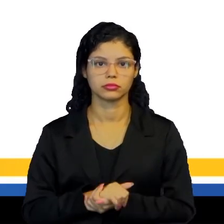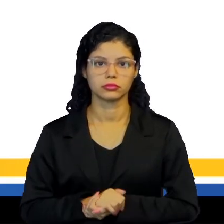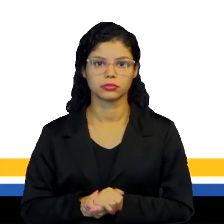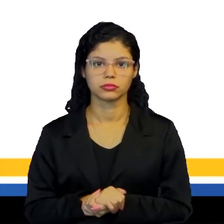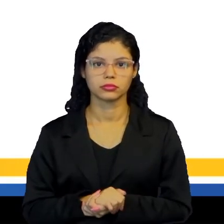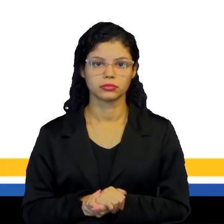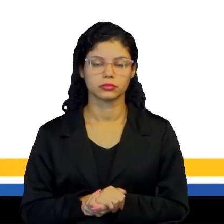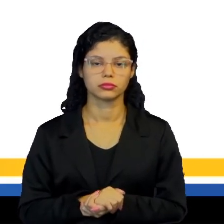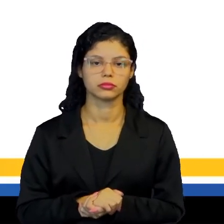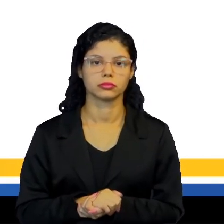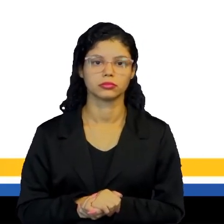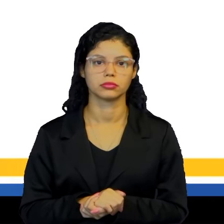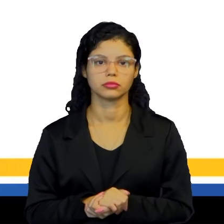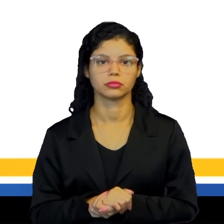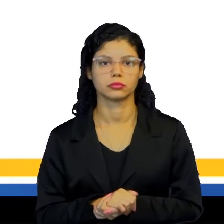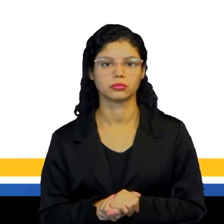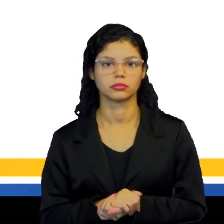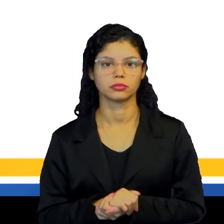Tá? Agora,